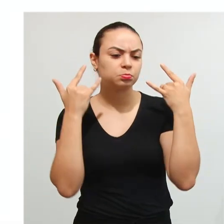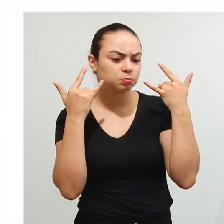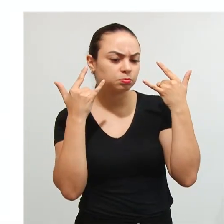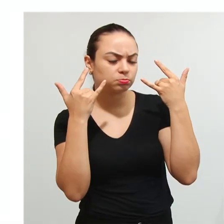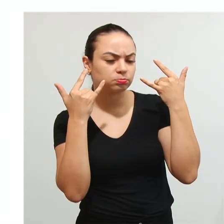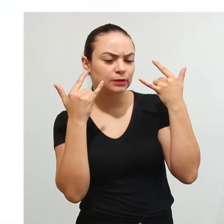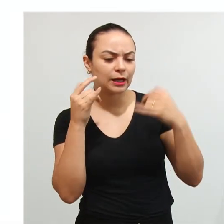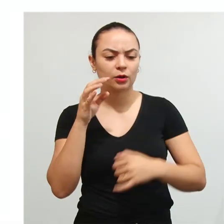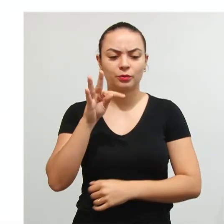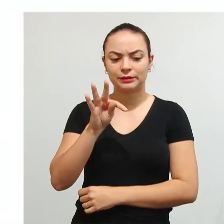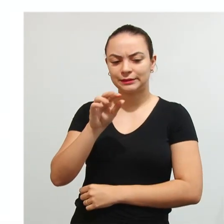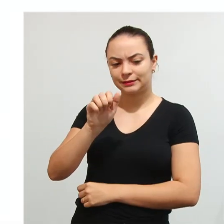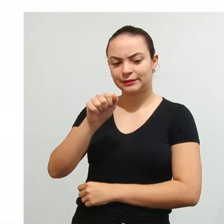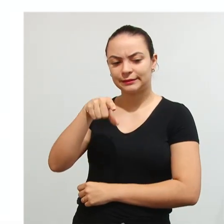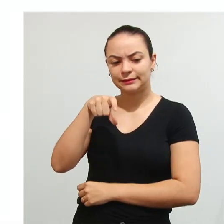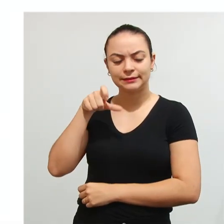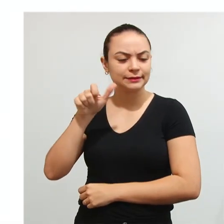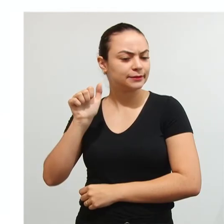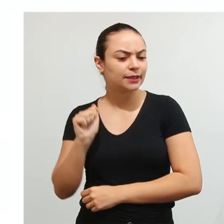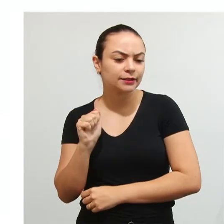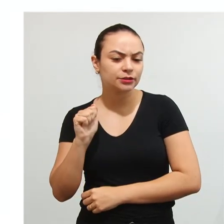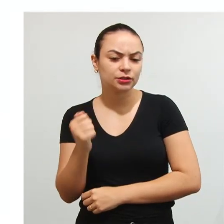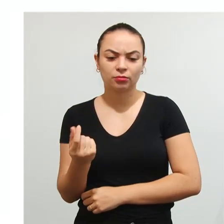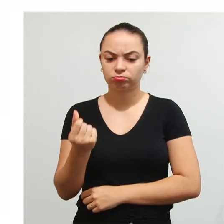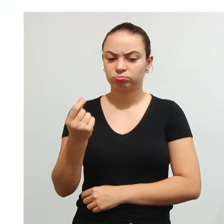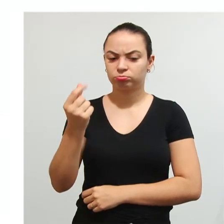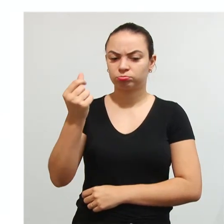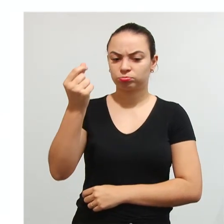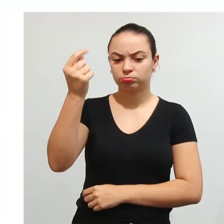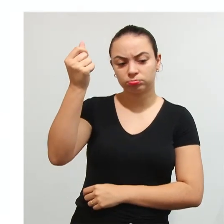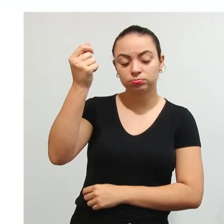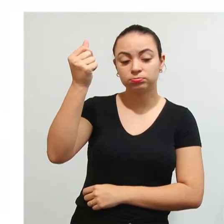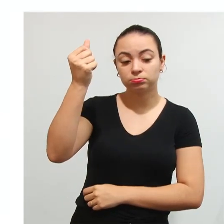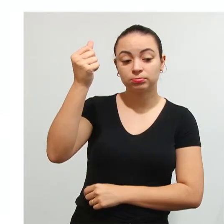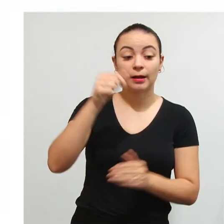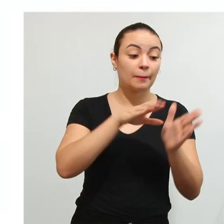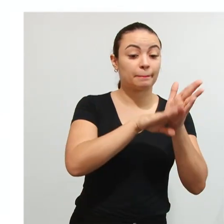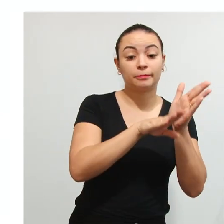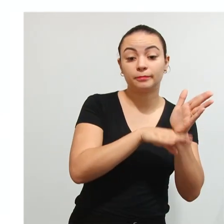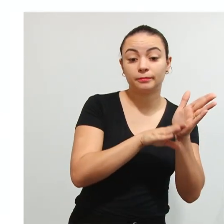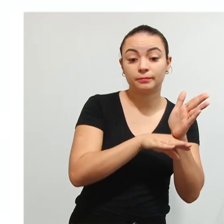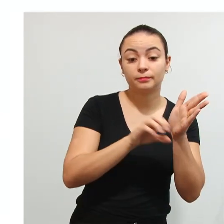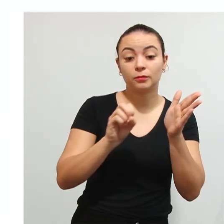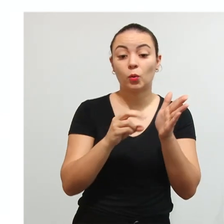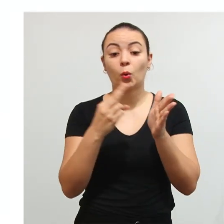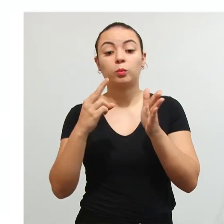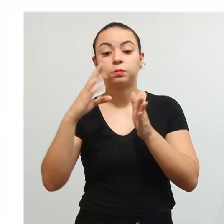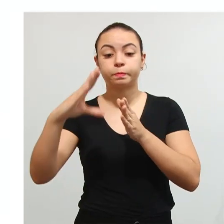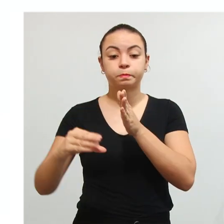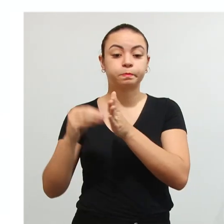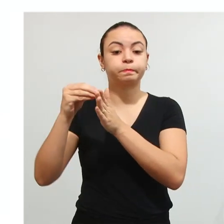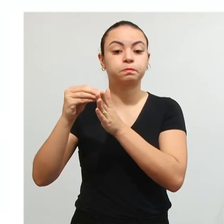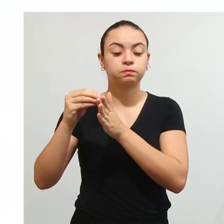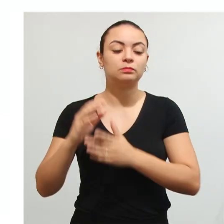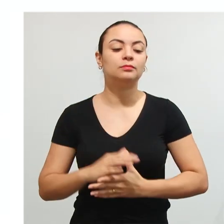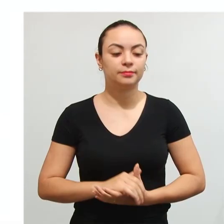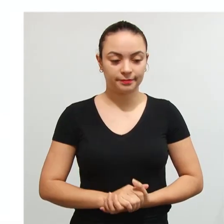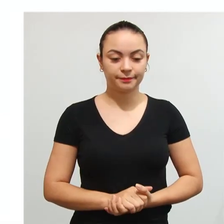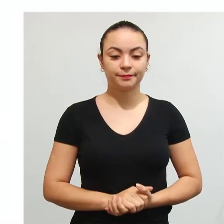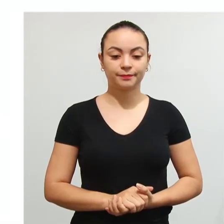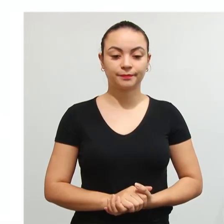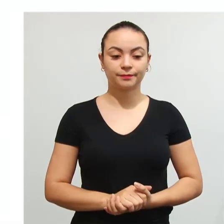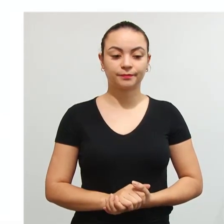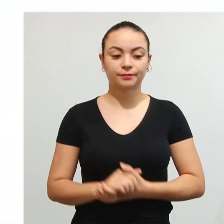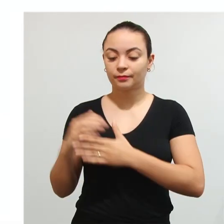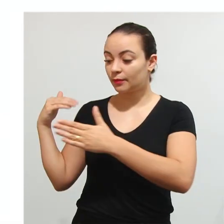o quanto eu preciso de uma data futura, só que eu preciso saber quanto que eu preciso investir hoje para atingir aquele montante numa